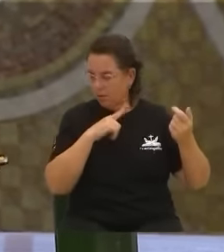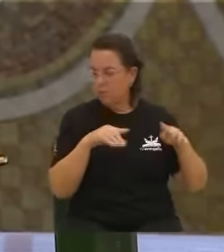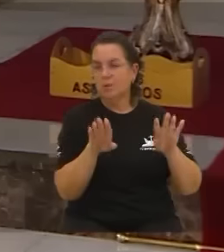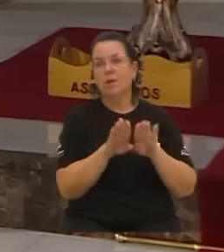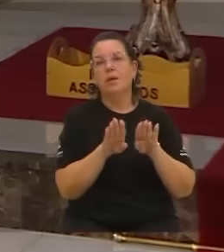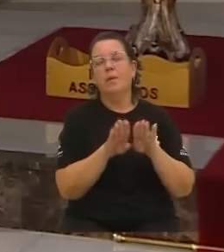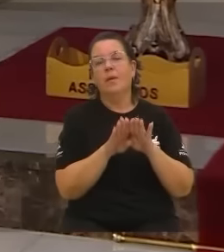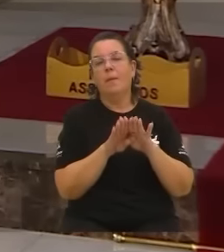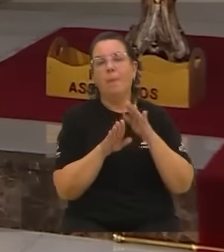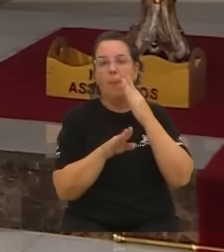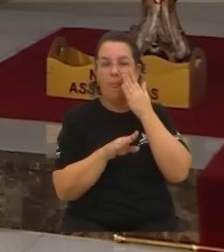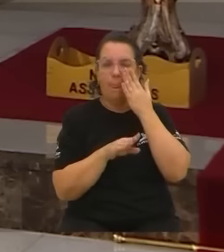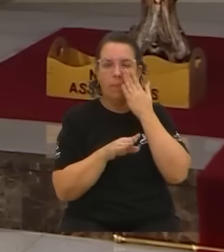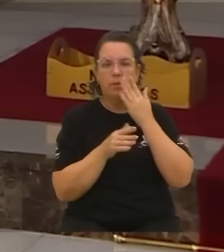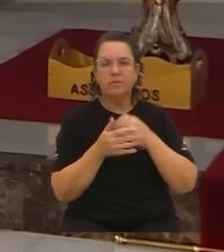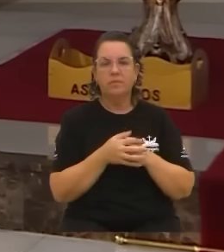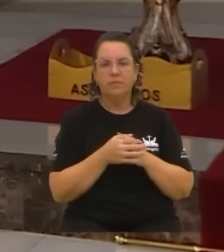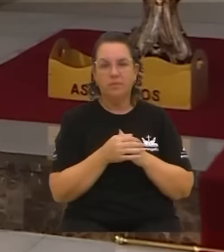Repito,